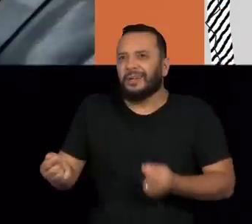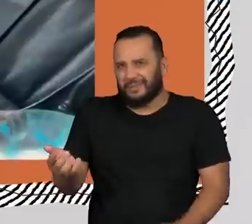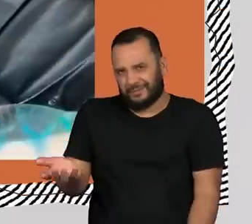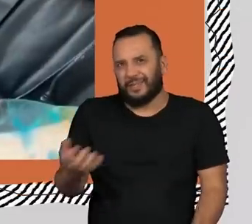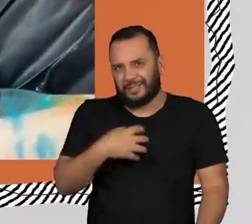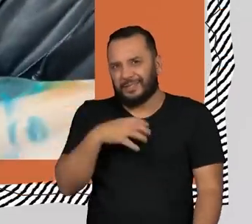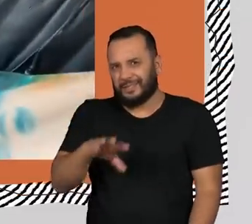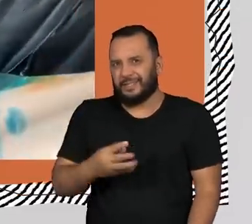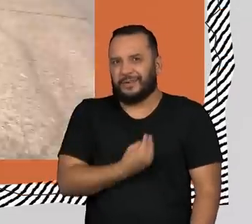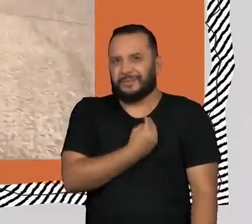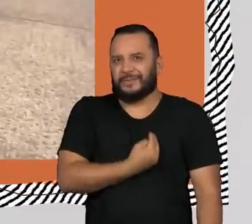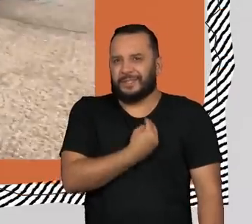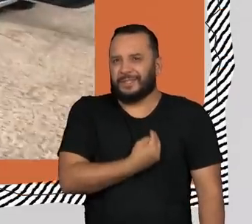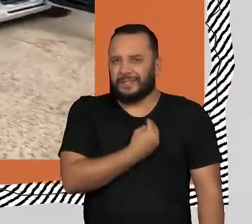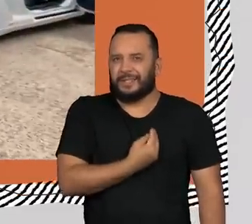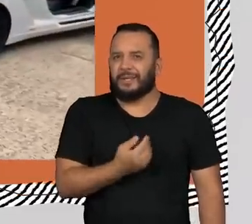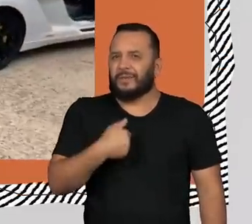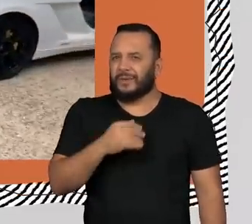vida